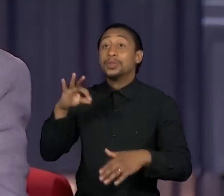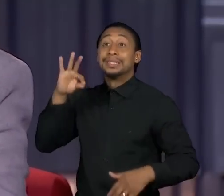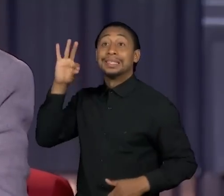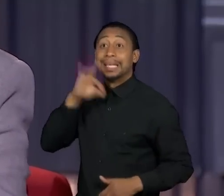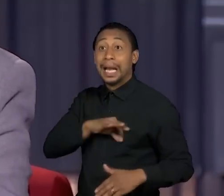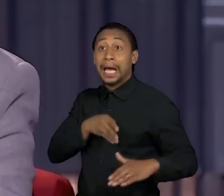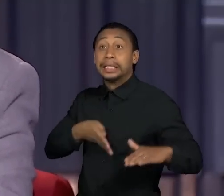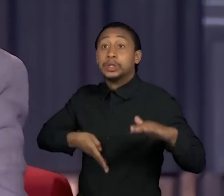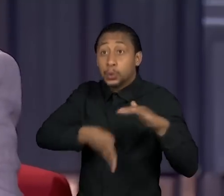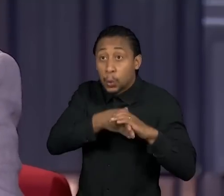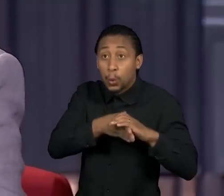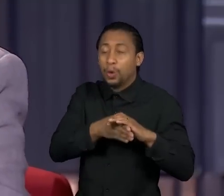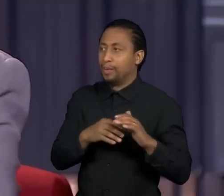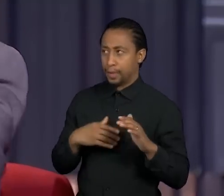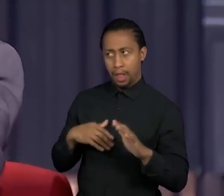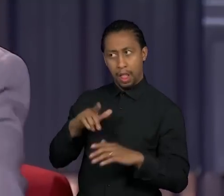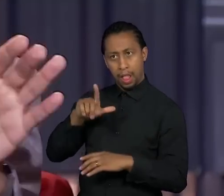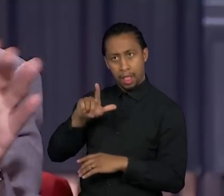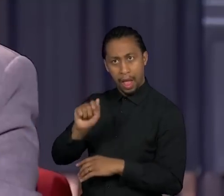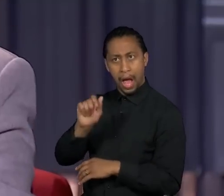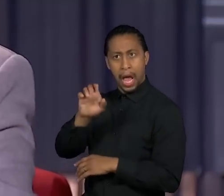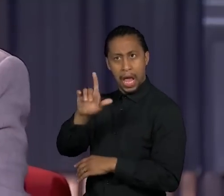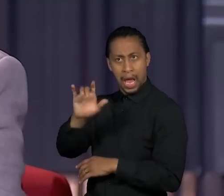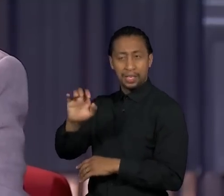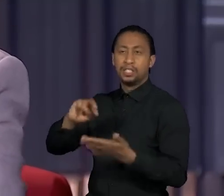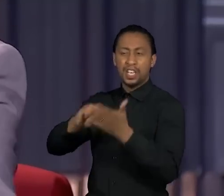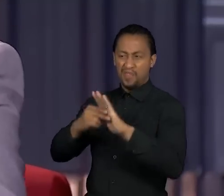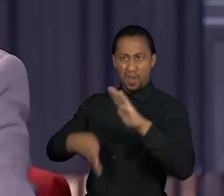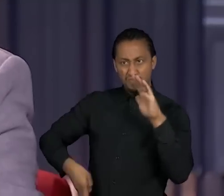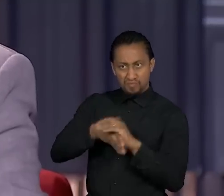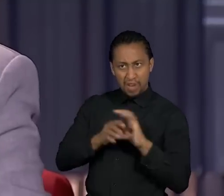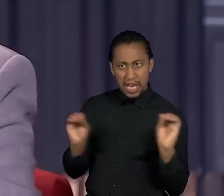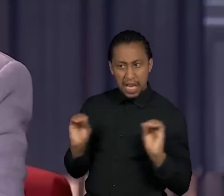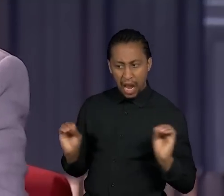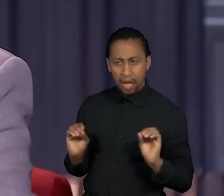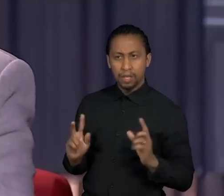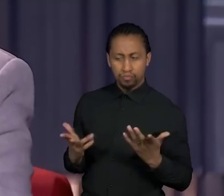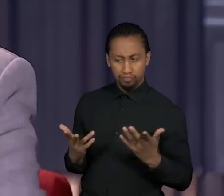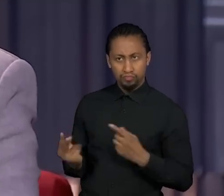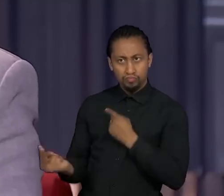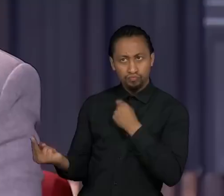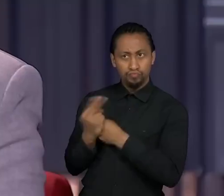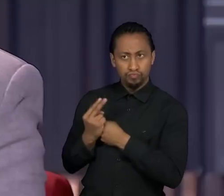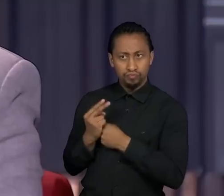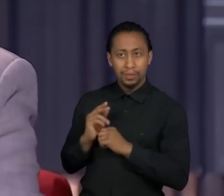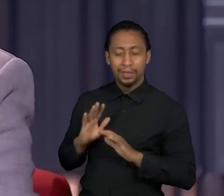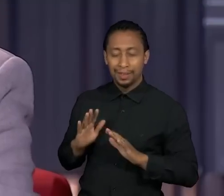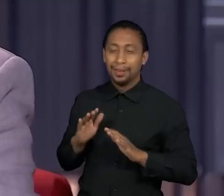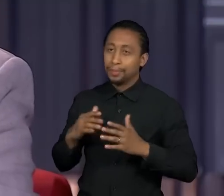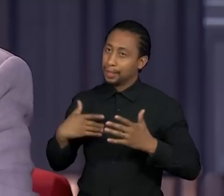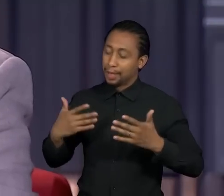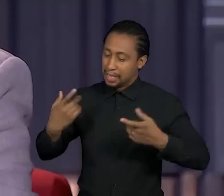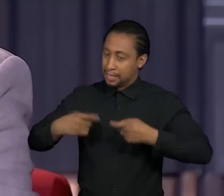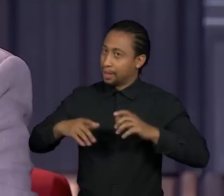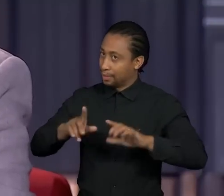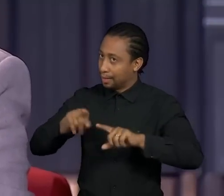cara fala lá ele. Tipo, não vai entrar nada, sabe? Sei. Tipo uma defesa Sim. a sexualidade que ninguém tá ligando. Mas até